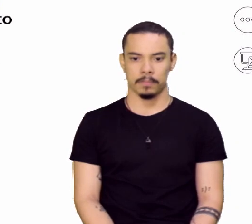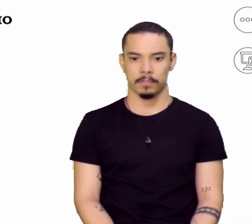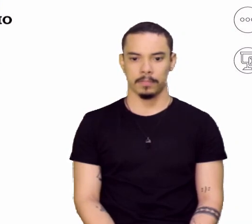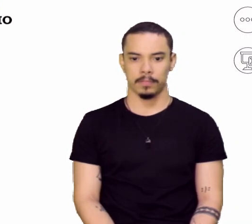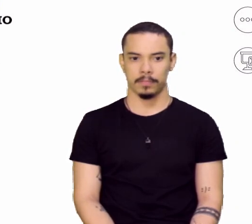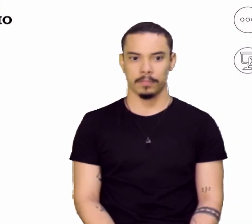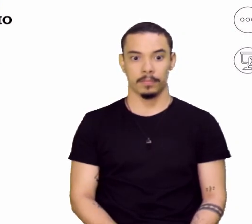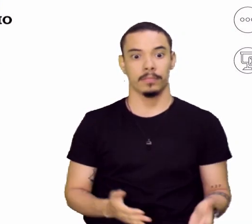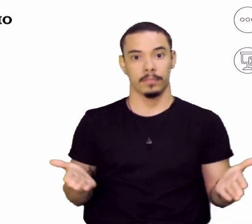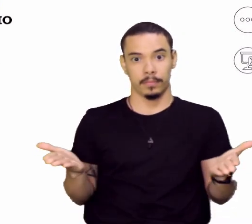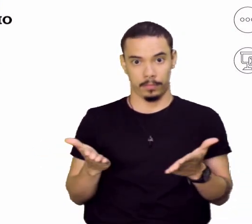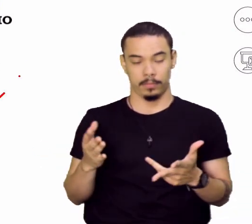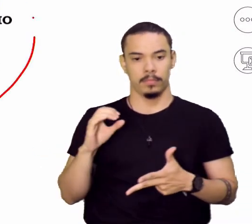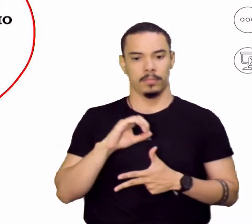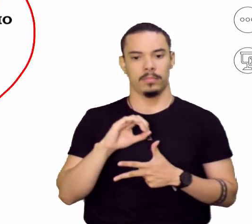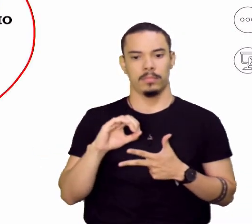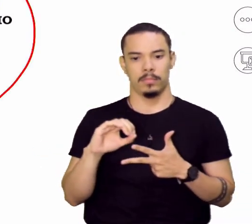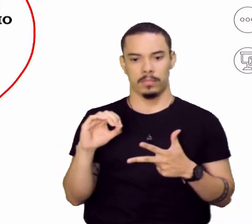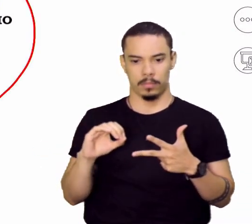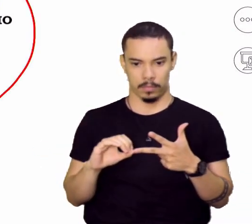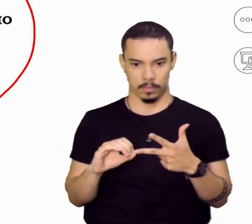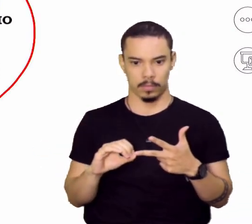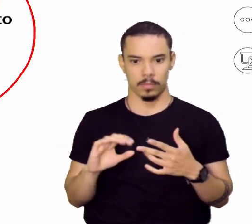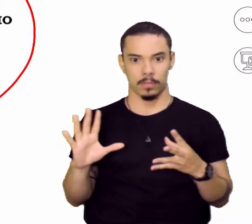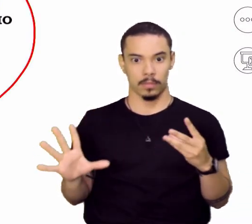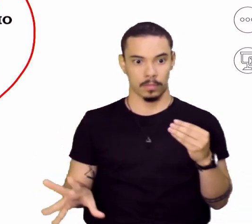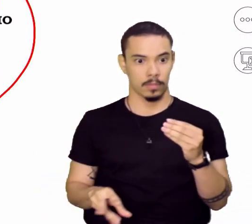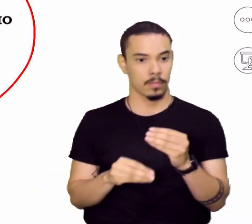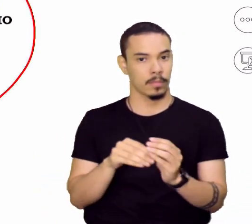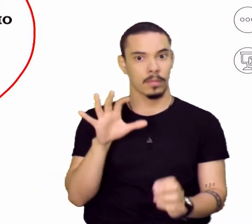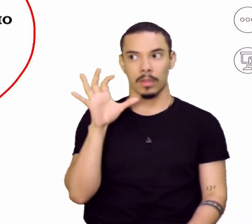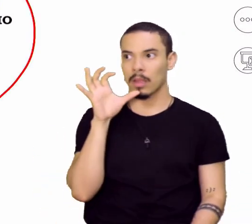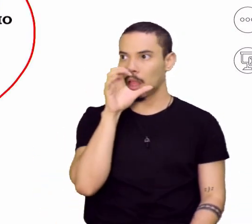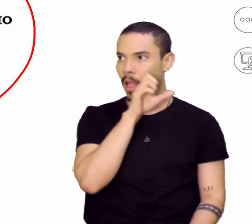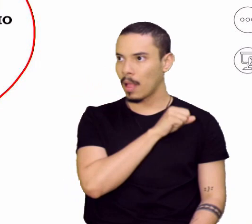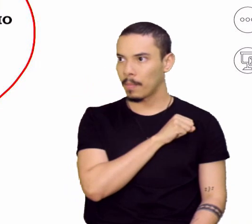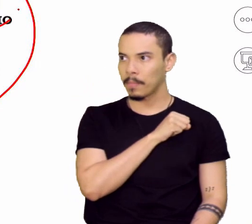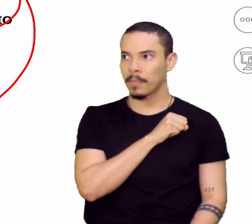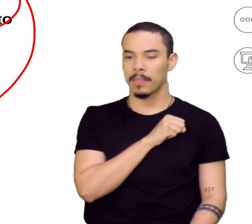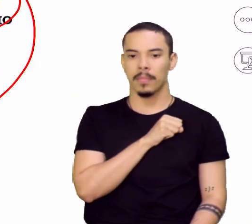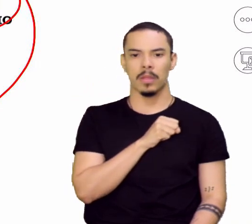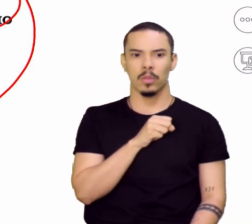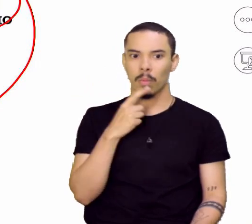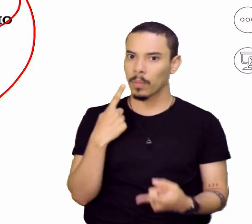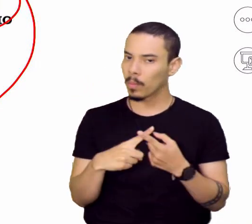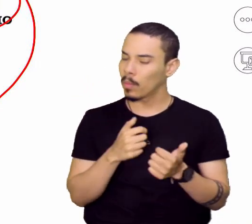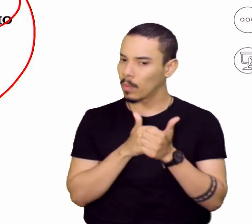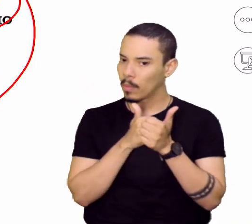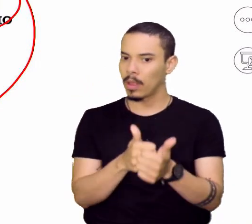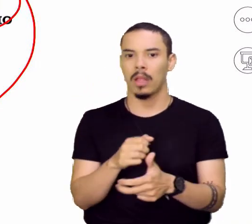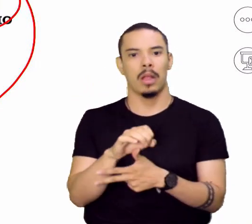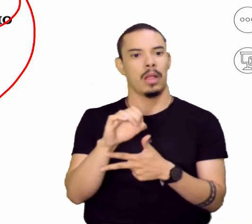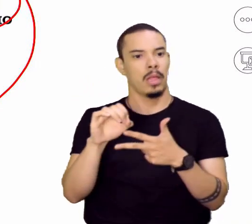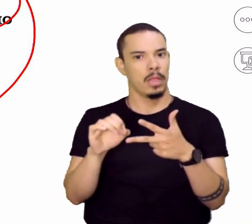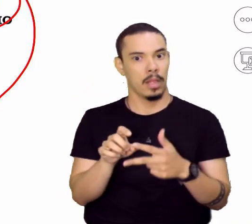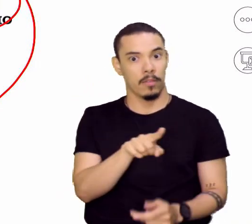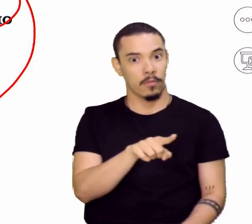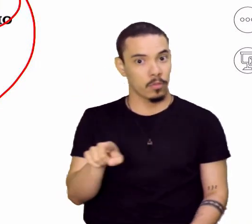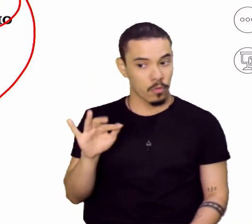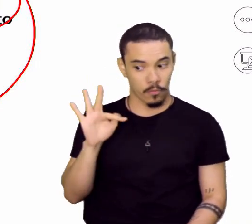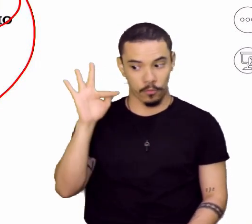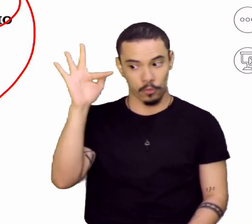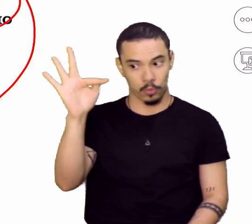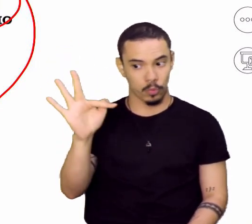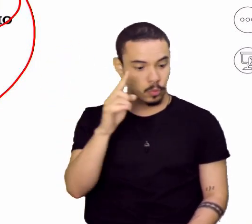Agora o se liga no Enem. Vamos grudar como se fosse um chiclete nesse Enem, galera. Quando chegar lá no 3º